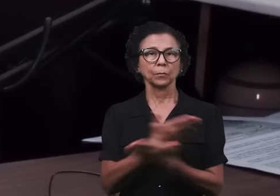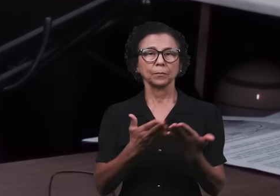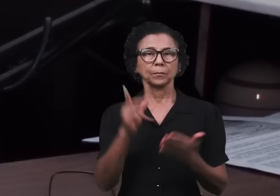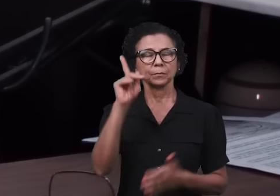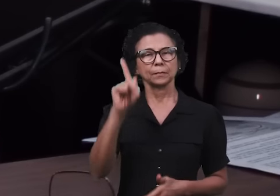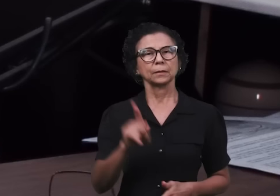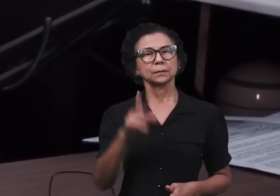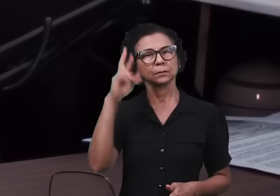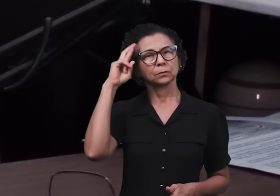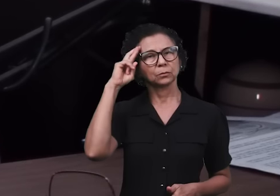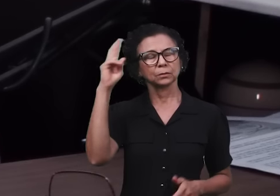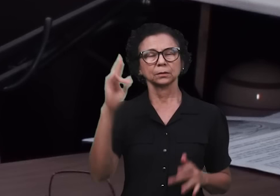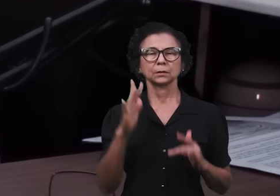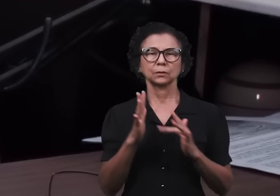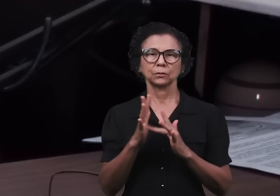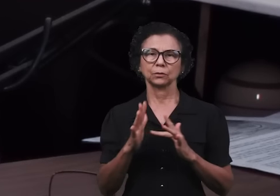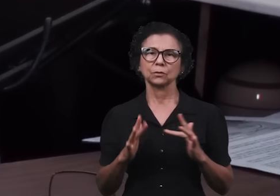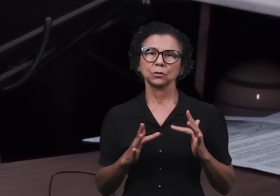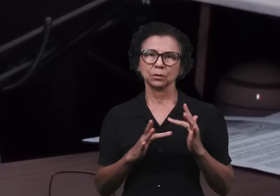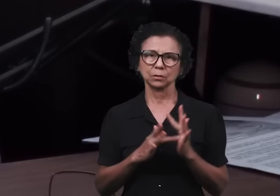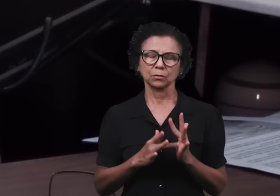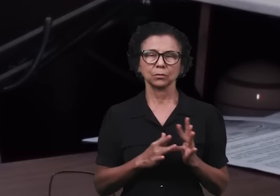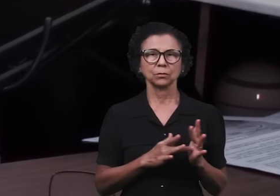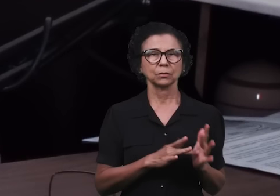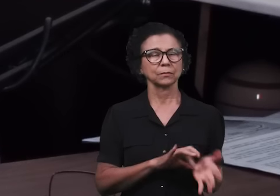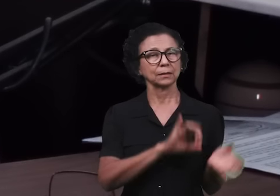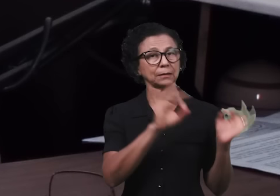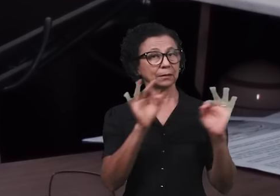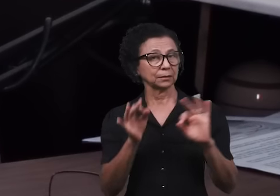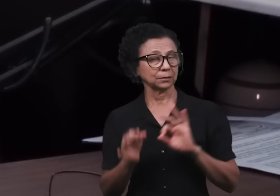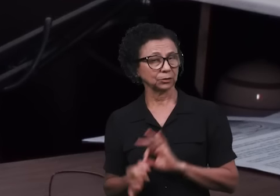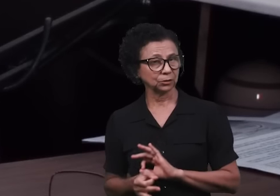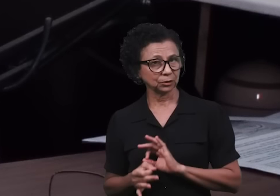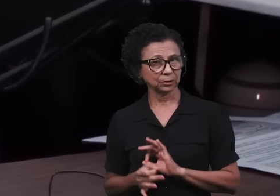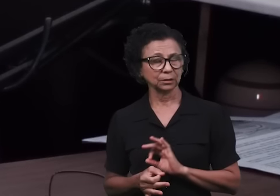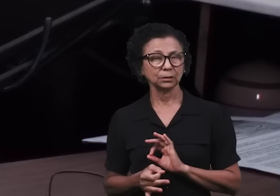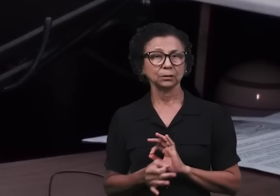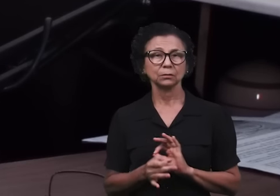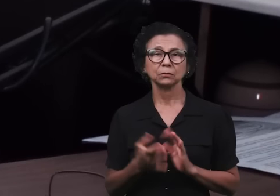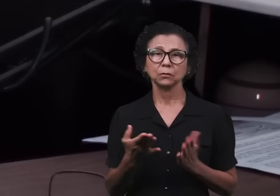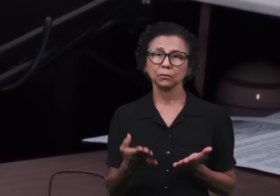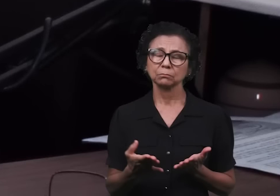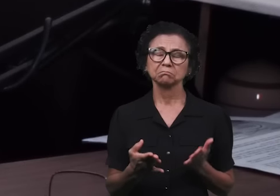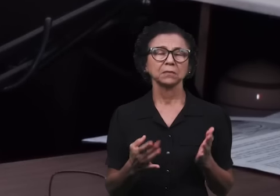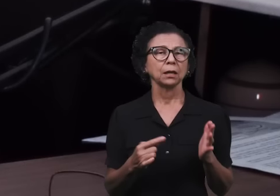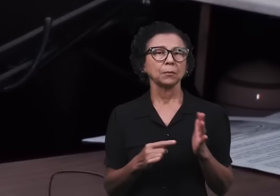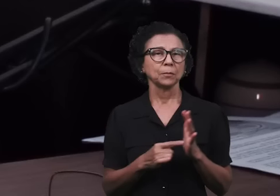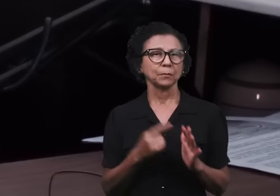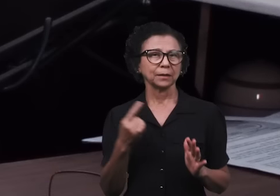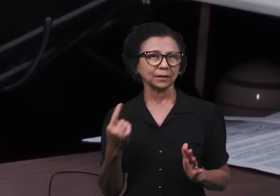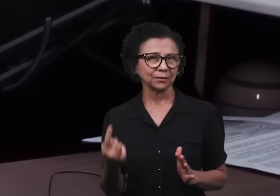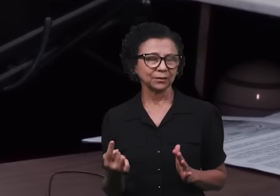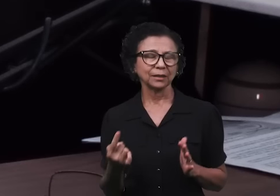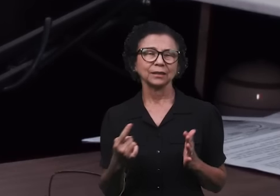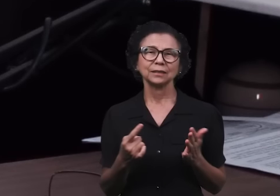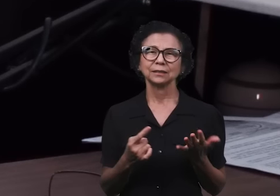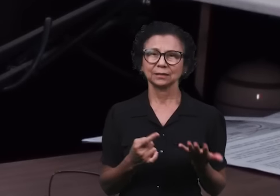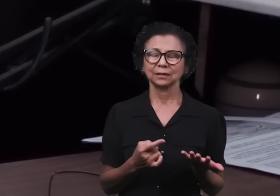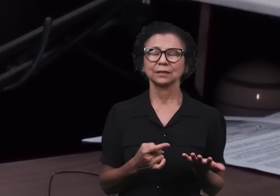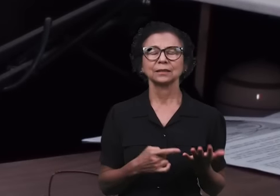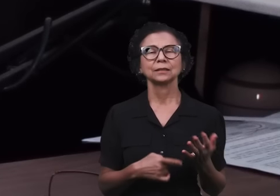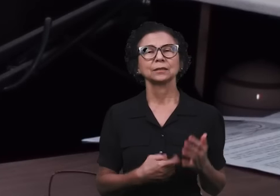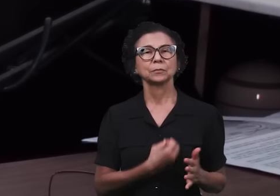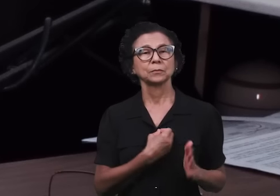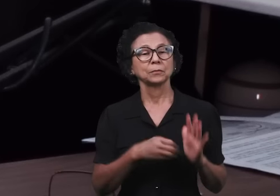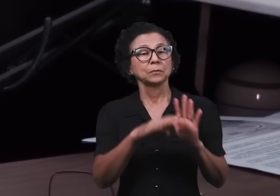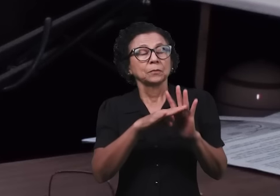Nós saudamos a todos com a paz do Senhor Jesus, a você que está participando conosco, a você que está visitando pela primeira